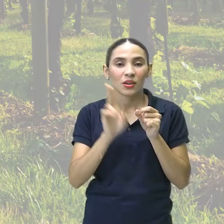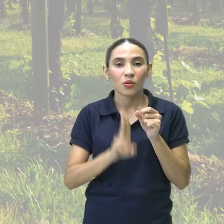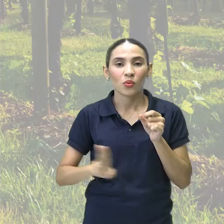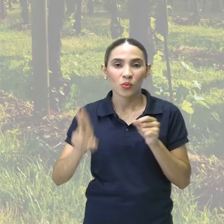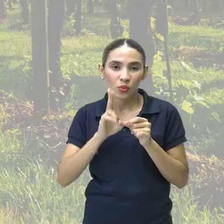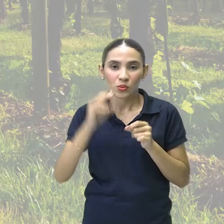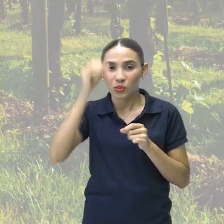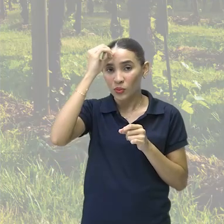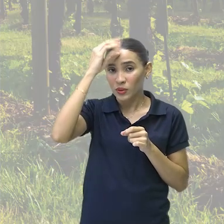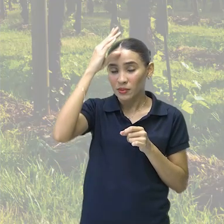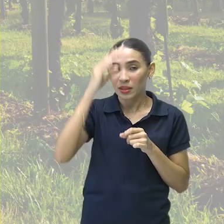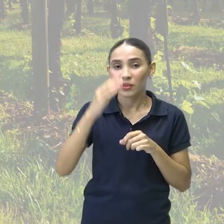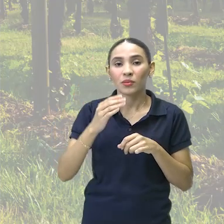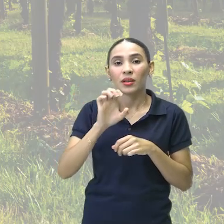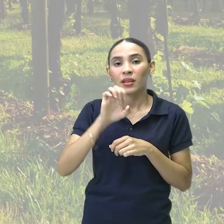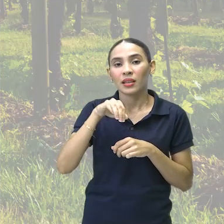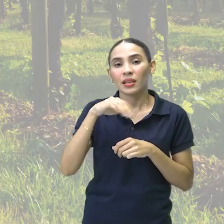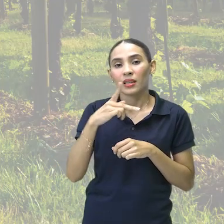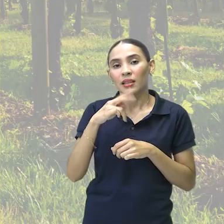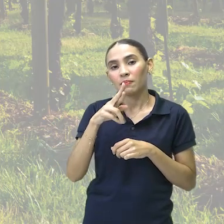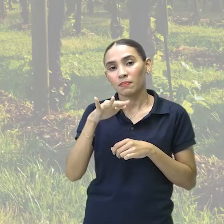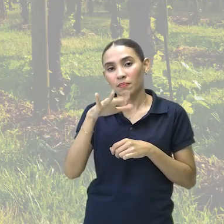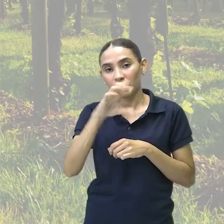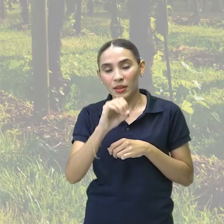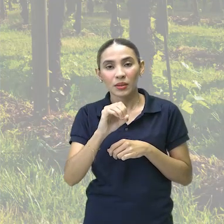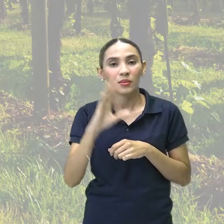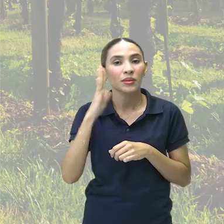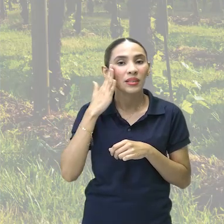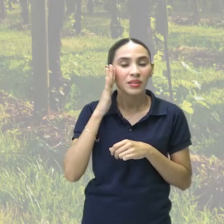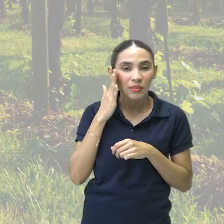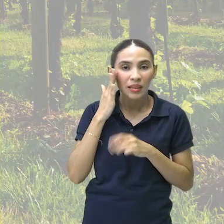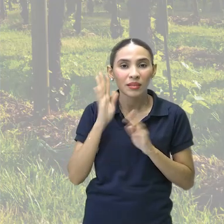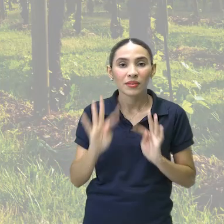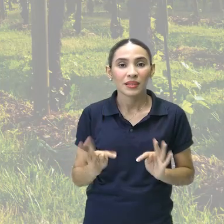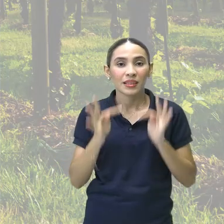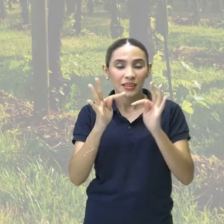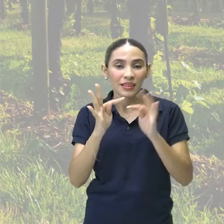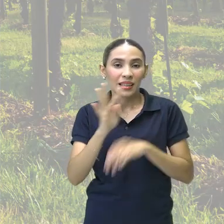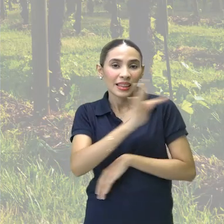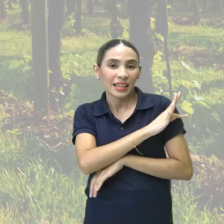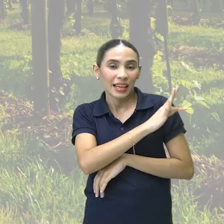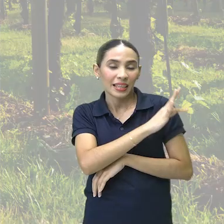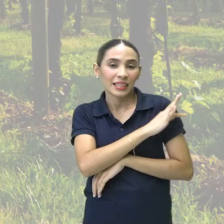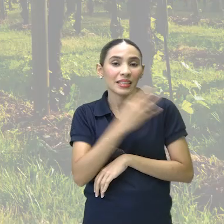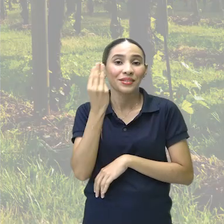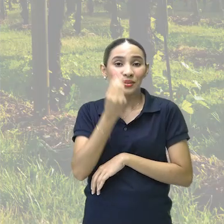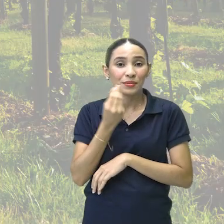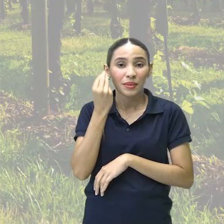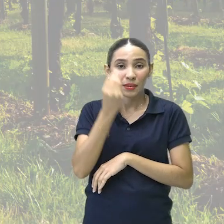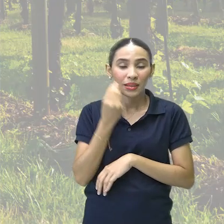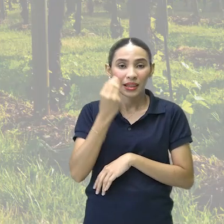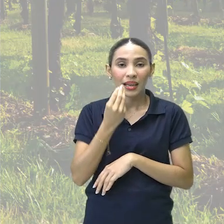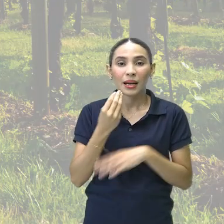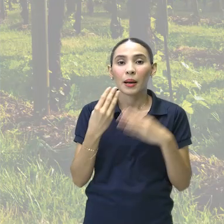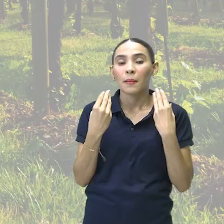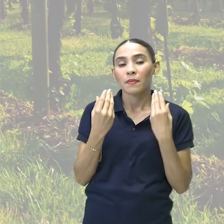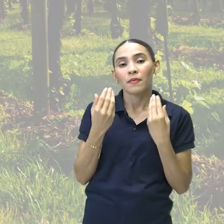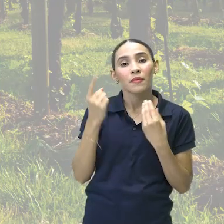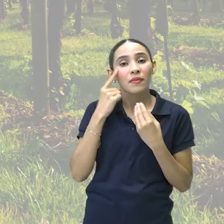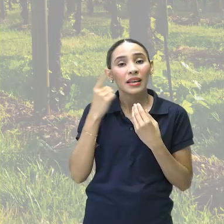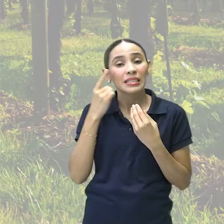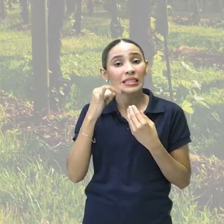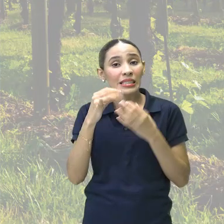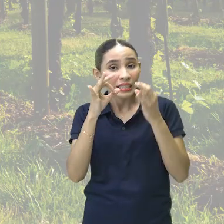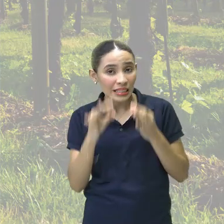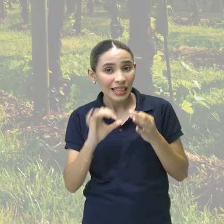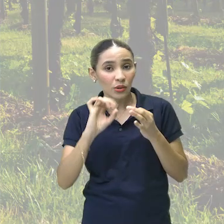do conhecimento empírico, né, daquele entendimento da técnica de experimentar, né, para ver se vai dar certo ou